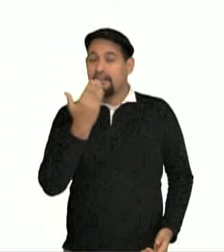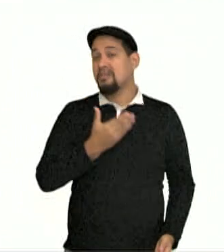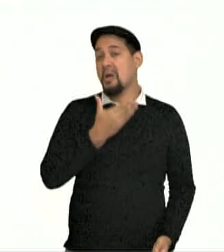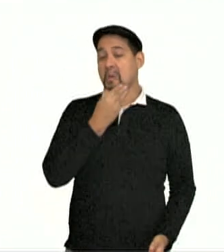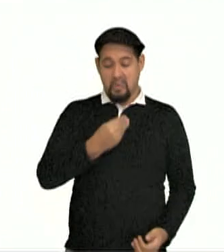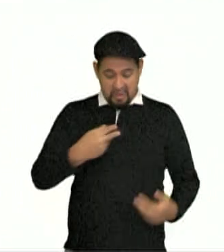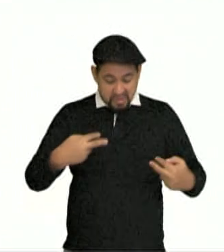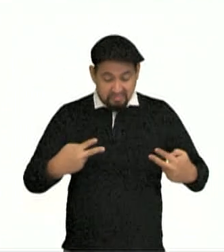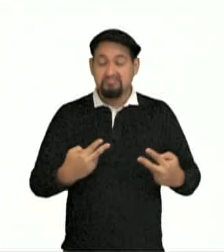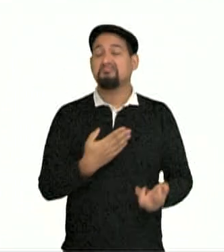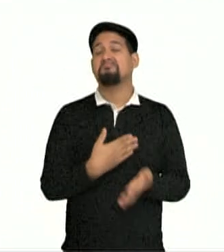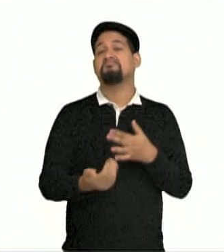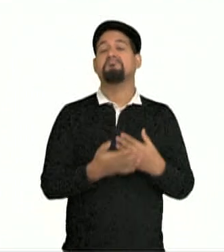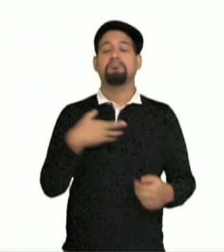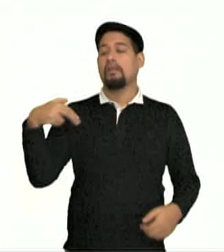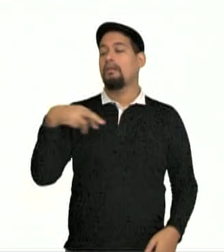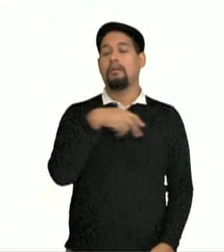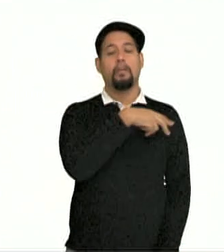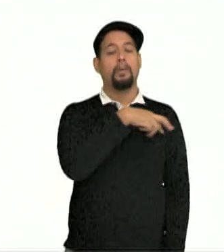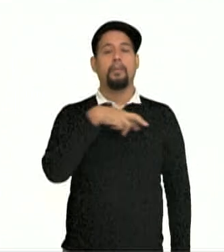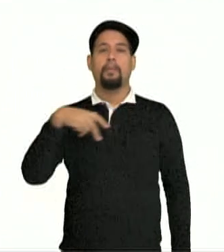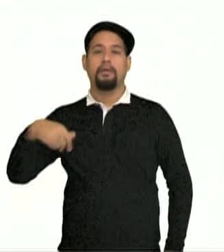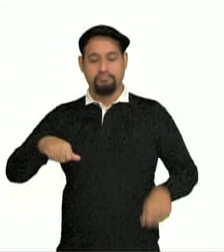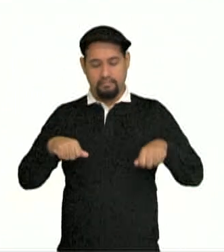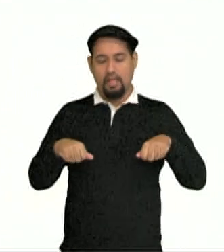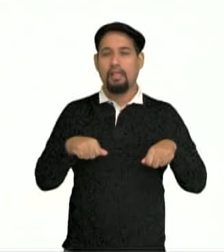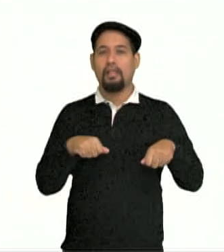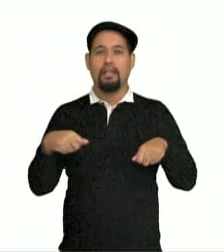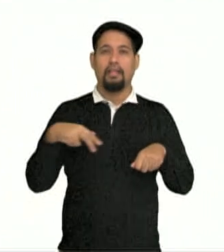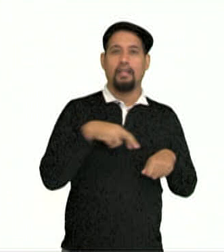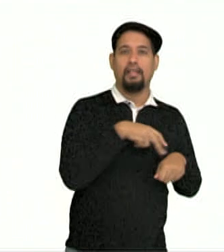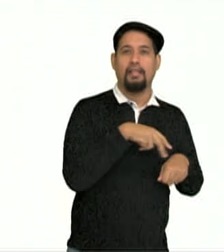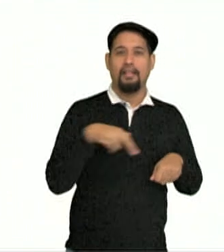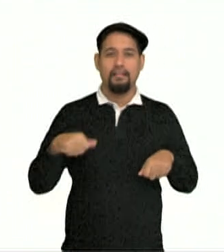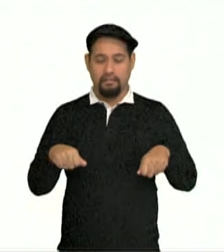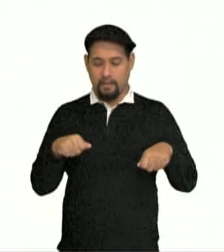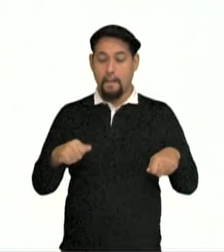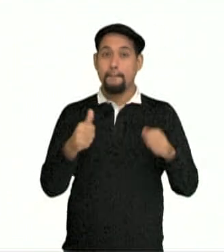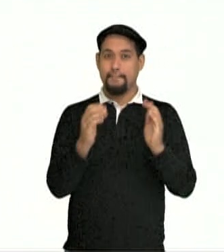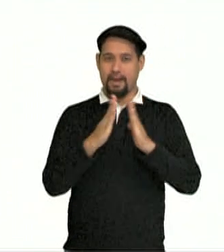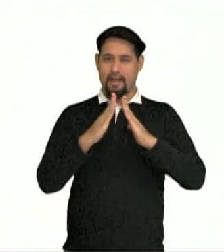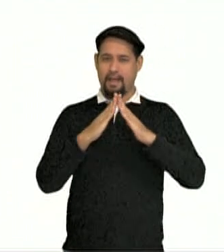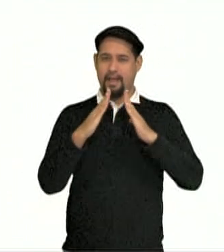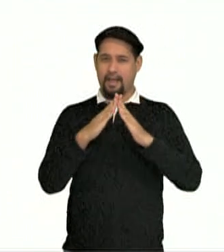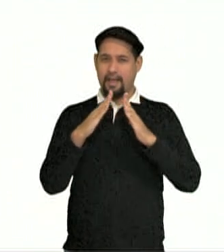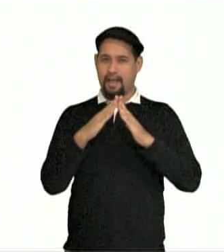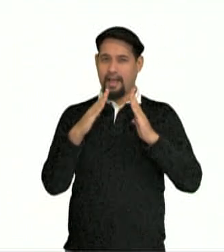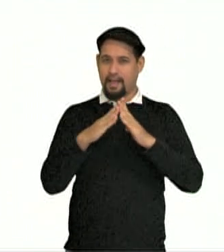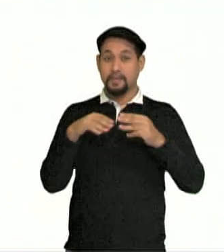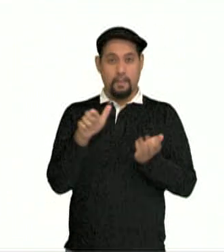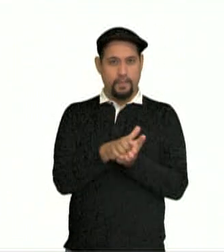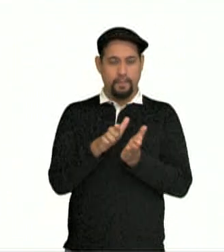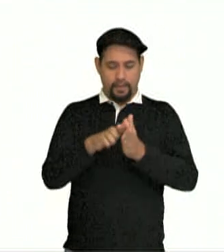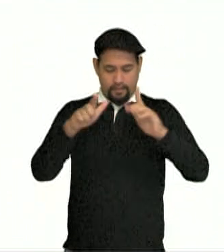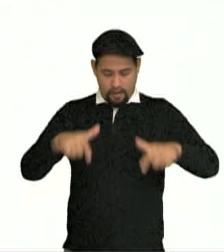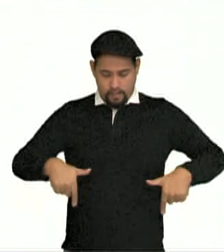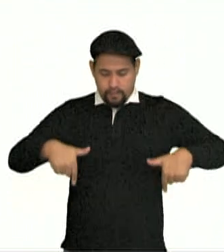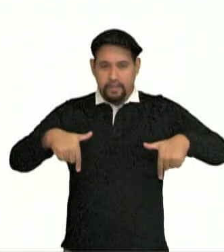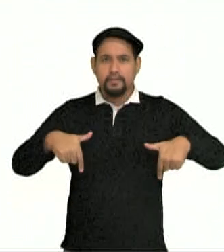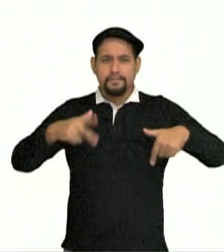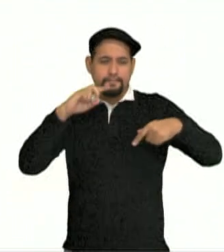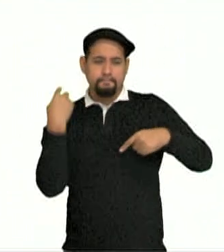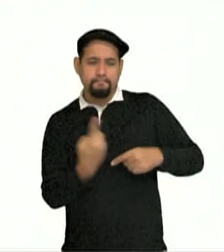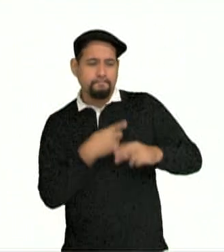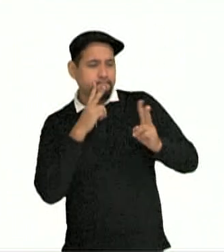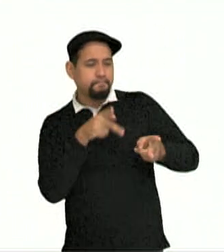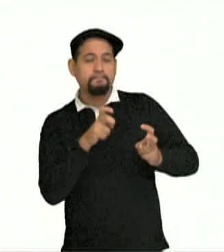importava. Continuava andando de um lado para o outro diante da casa, carregando seu cartaz. Então, observamos